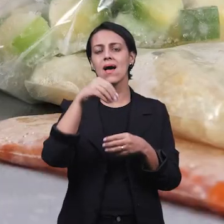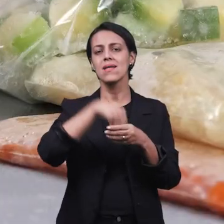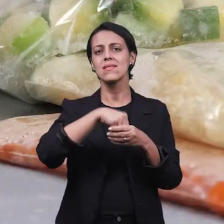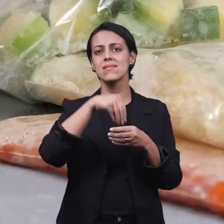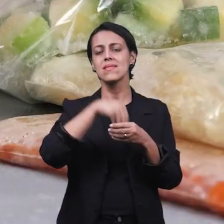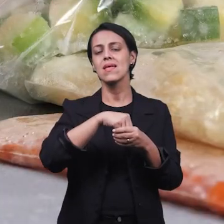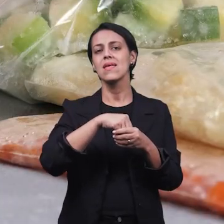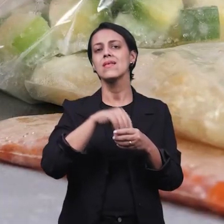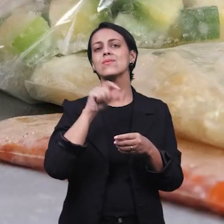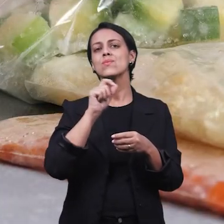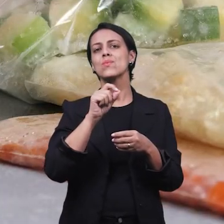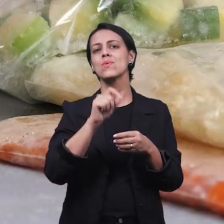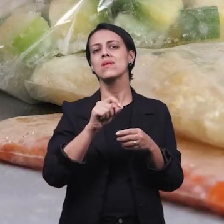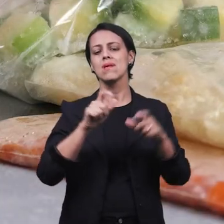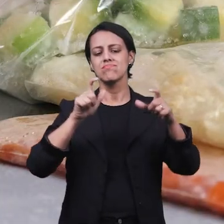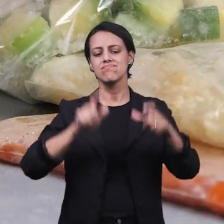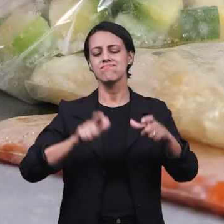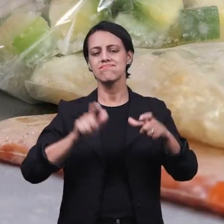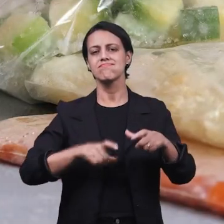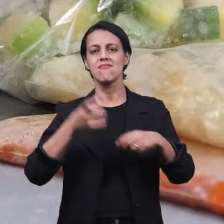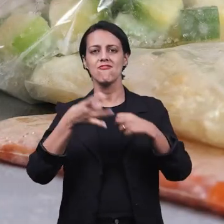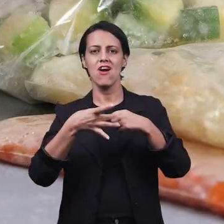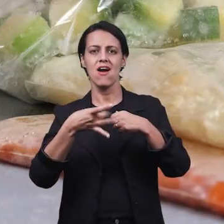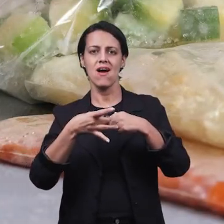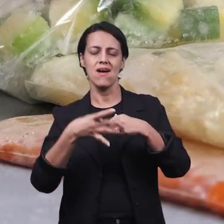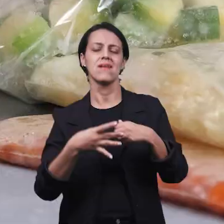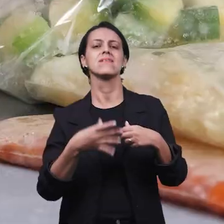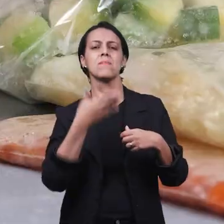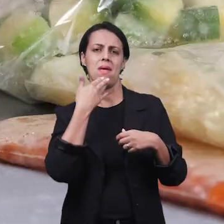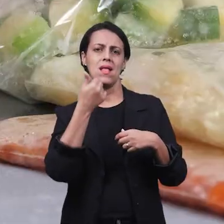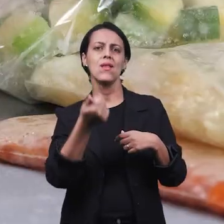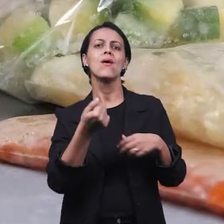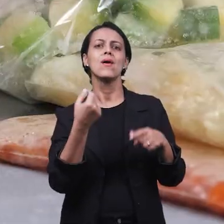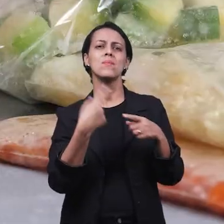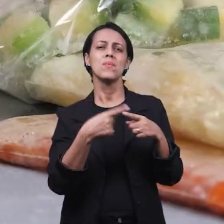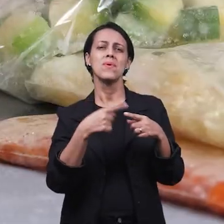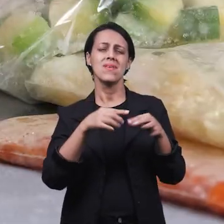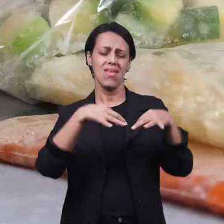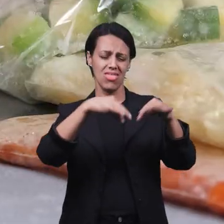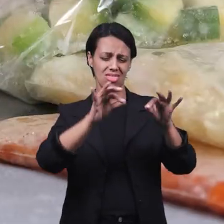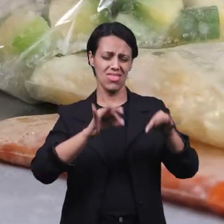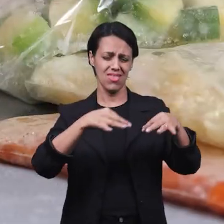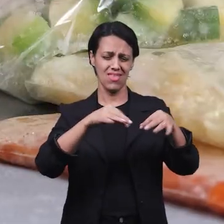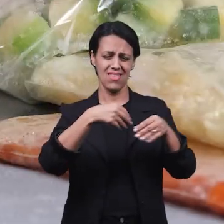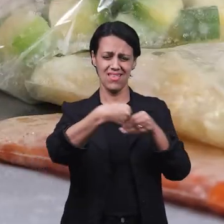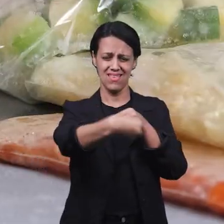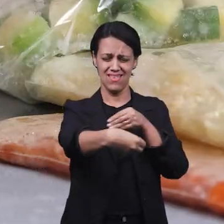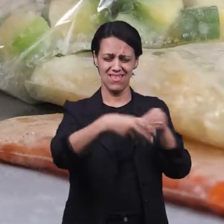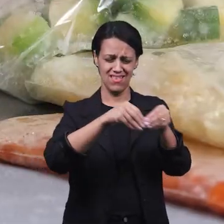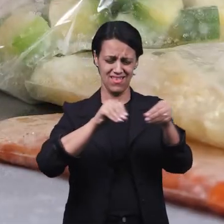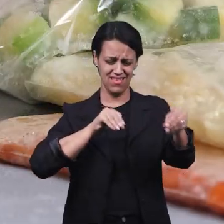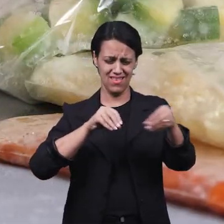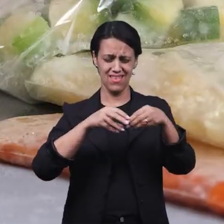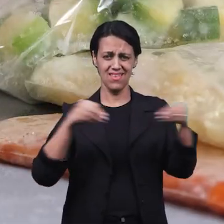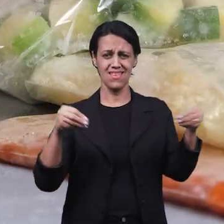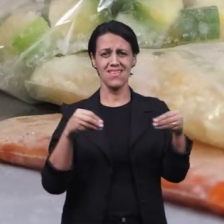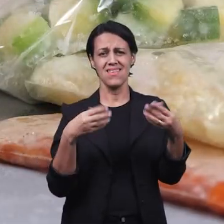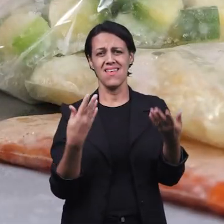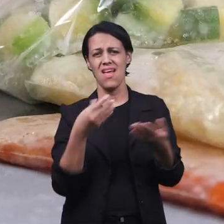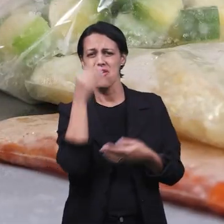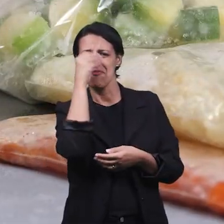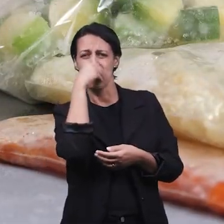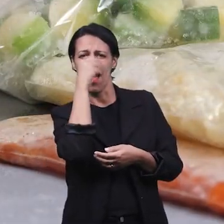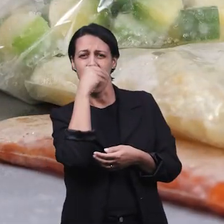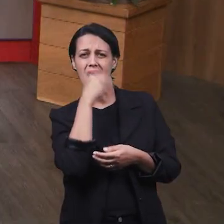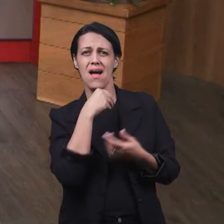para embalar queijos e frios após a pesagem no supermercado é frágil demais. Sofre microfissuras